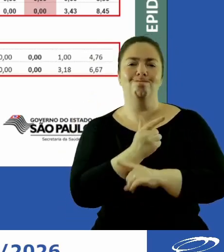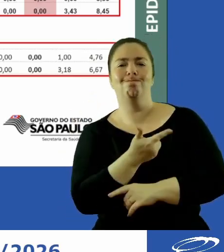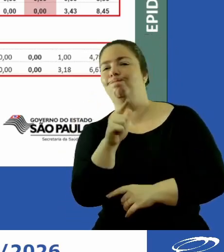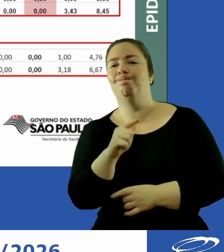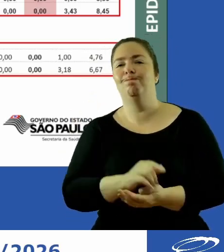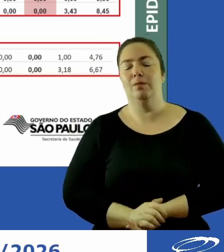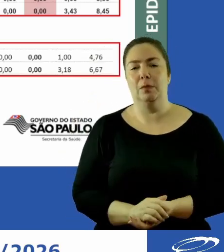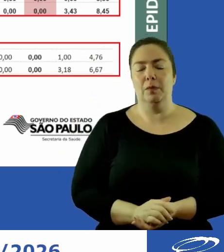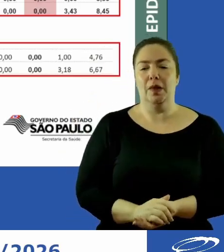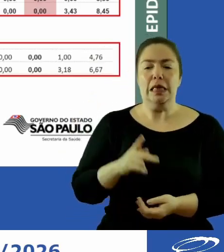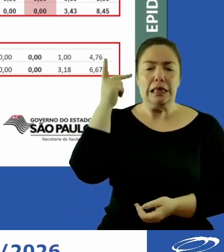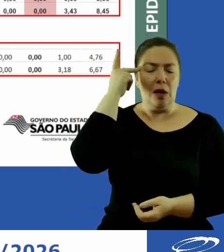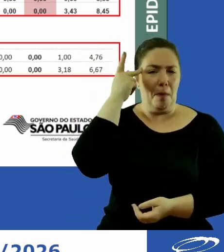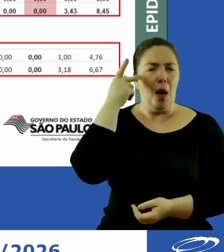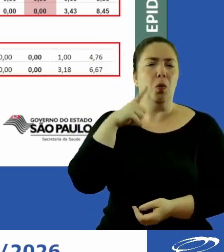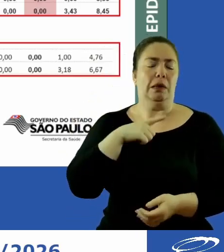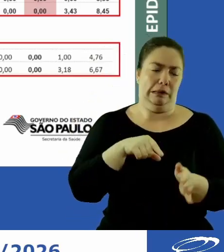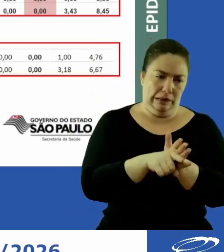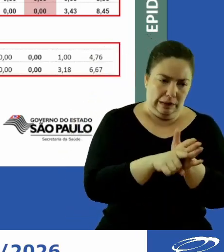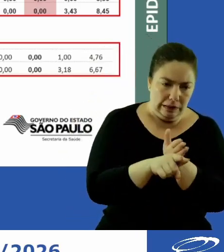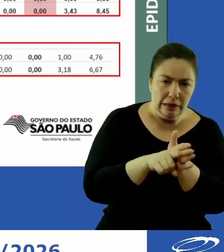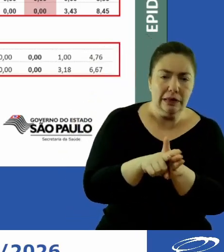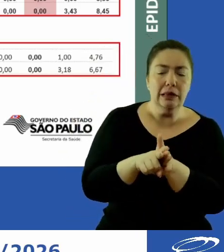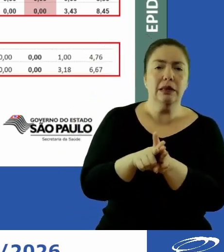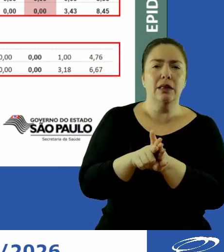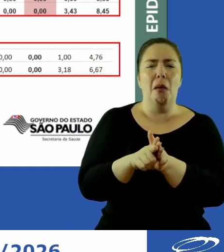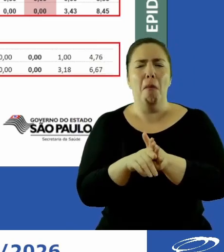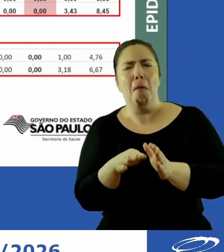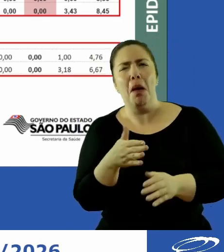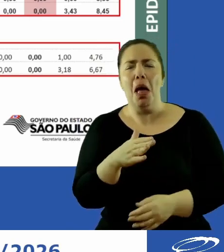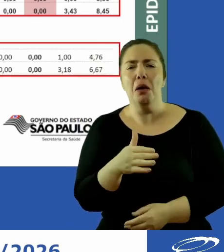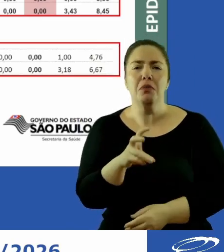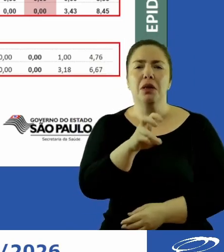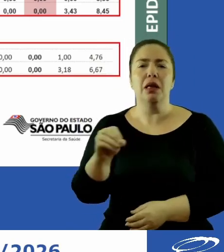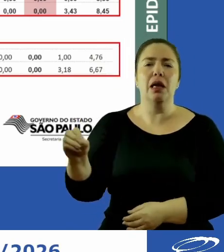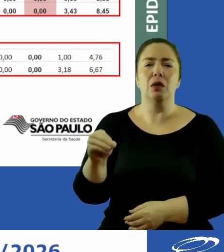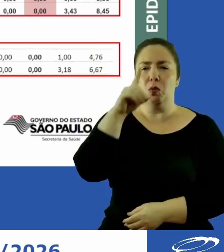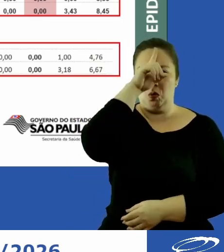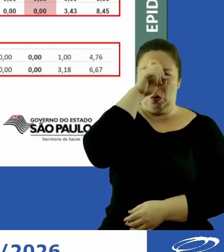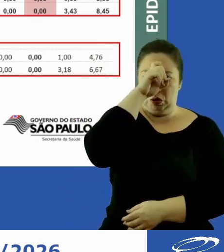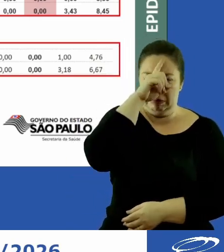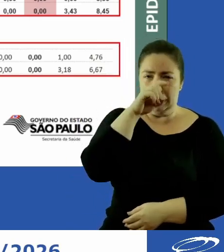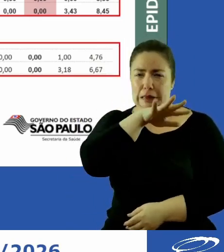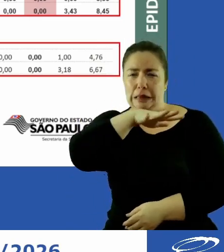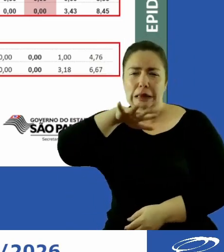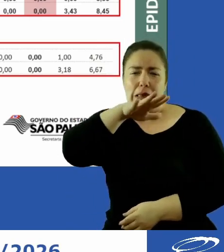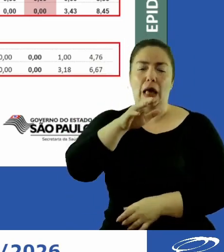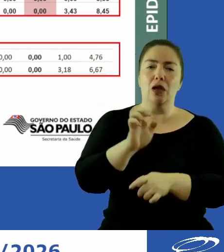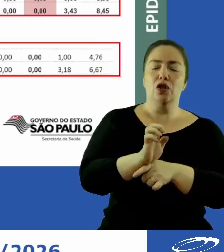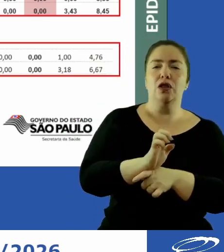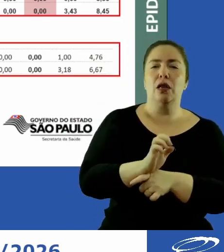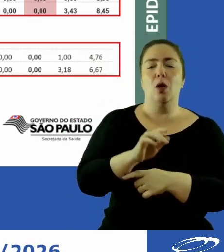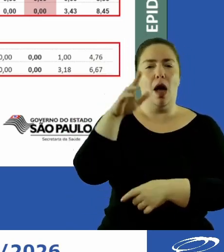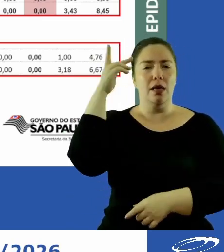rastreabilidade, sim. Então, nós rastreamos quase 500 hospitais do estado de São Paulo inteiro. Então, dá para ver que a taxa de infecção